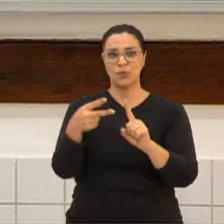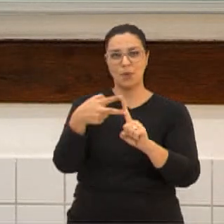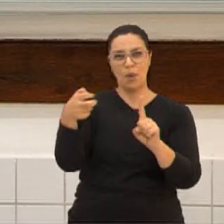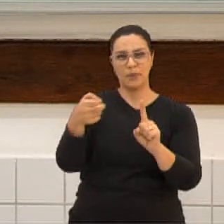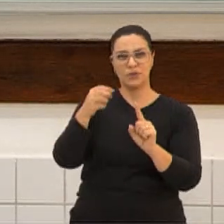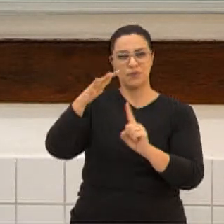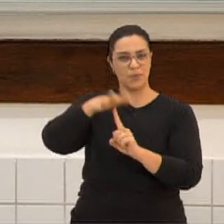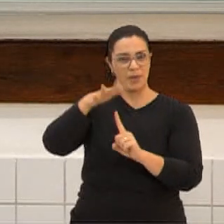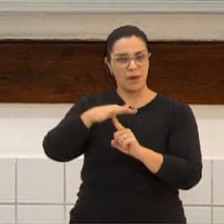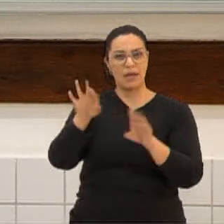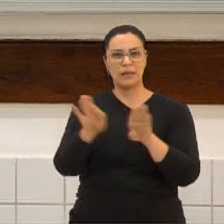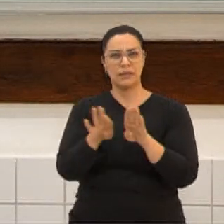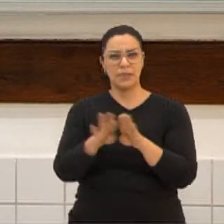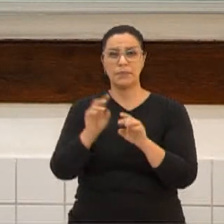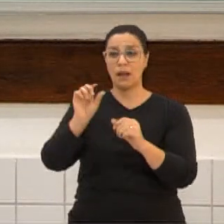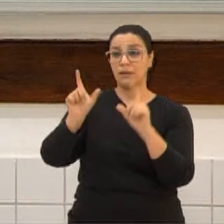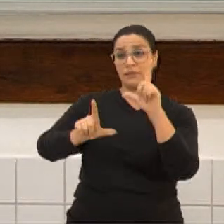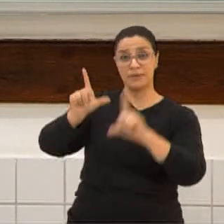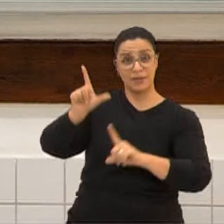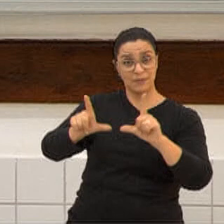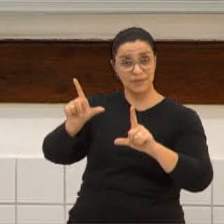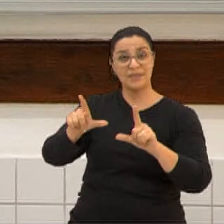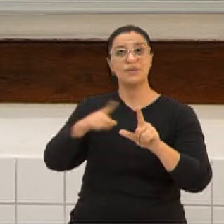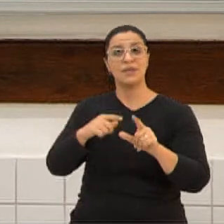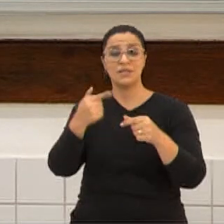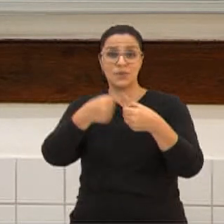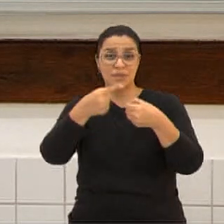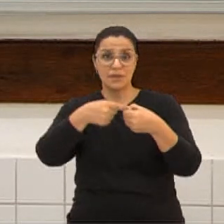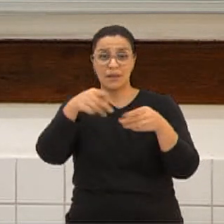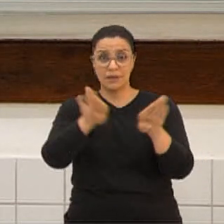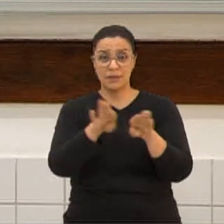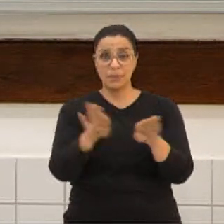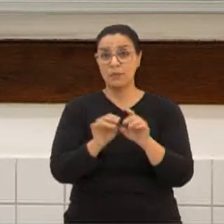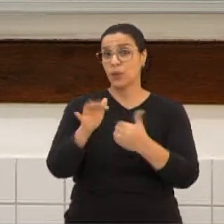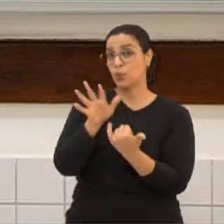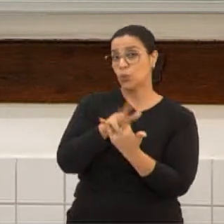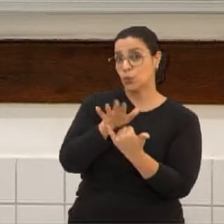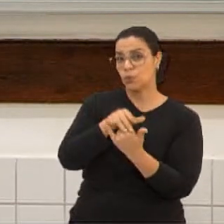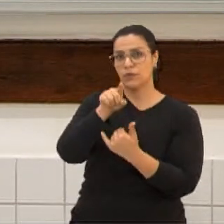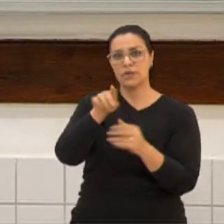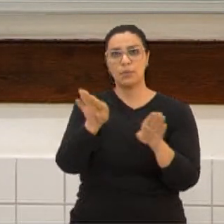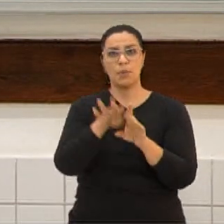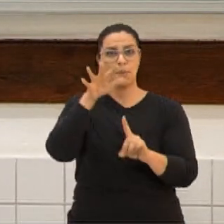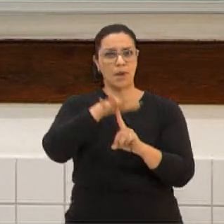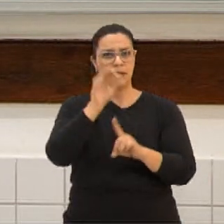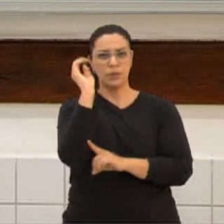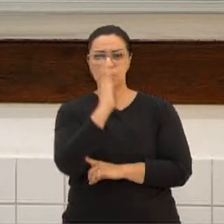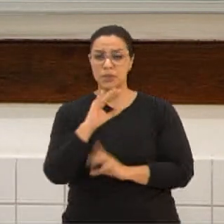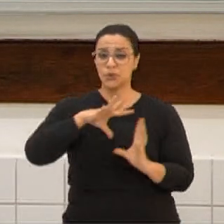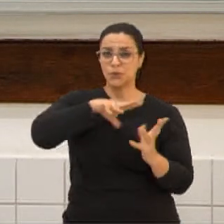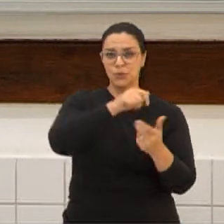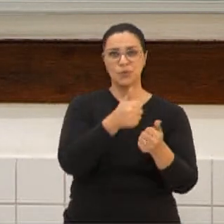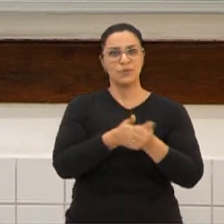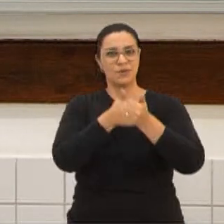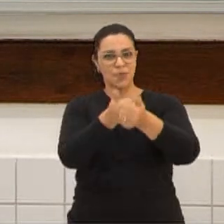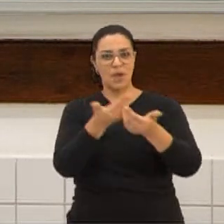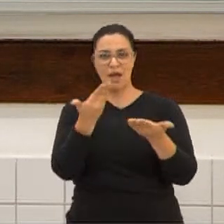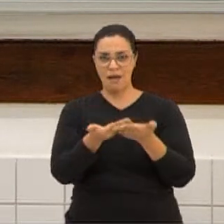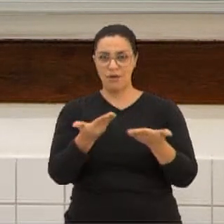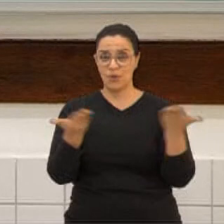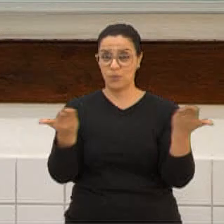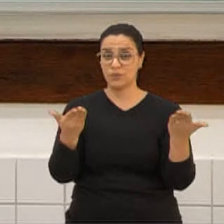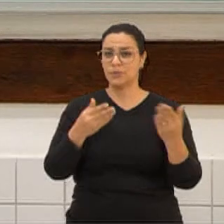Aula Paraná, pelos canais de TV aberta da sua localidade, também pelo YouTube, a você do Paraná, do Brasil e do mundo que está nos